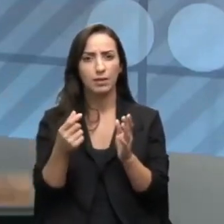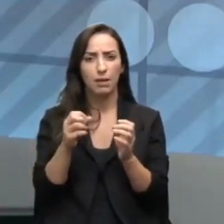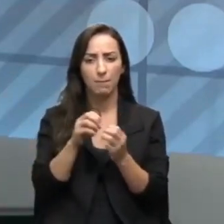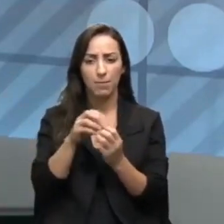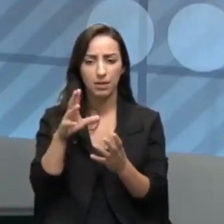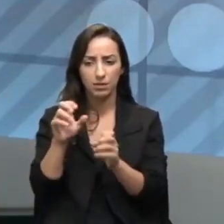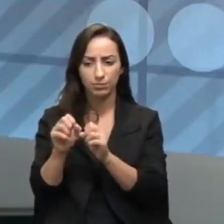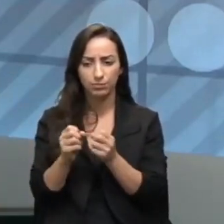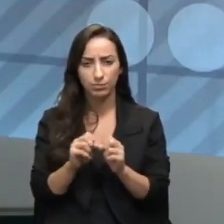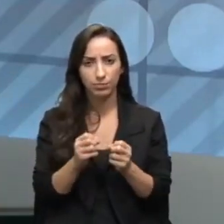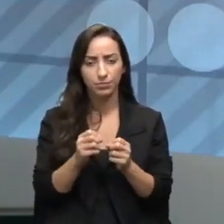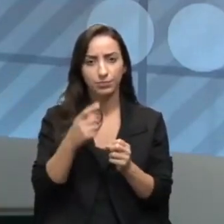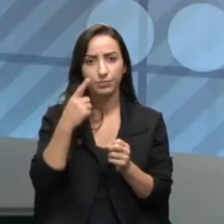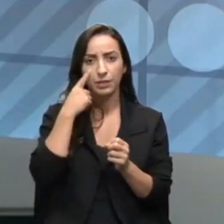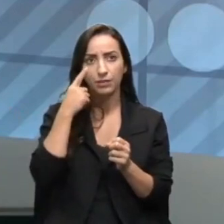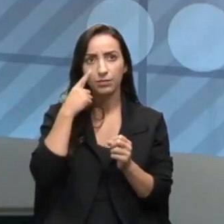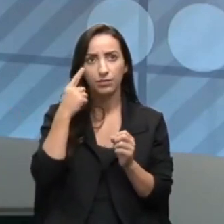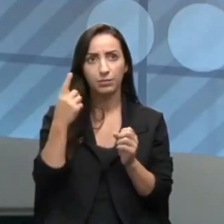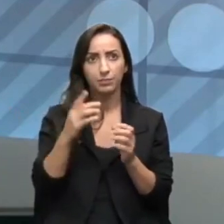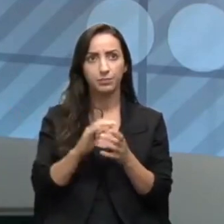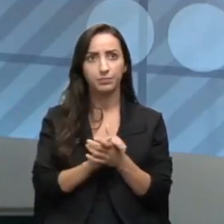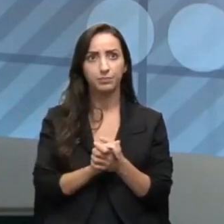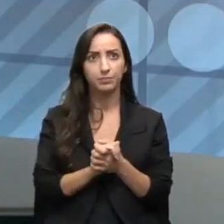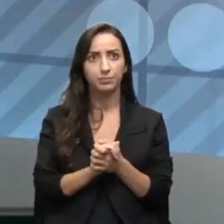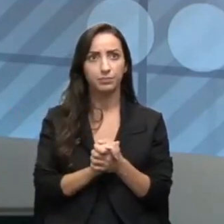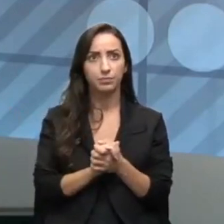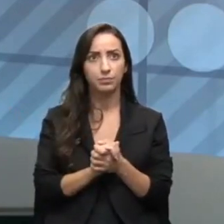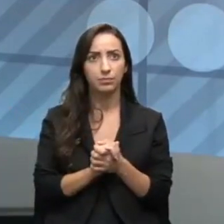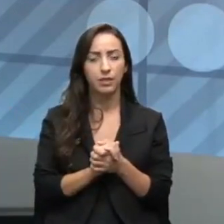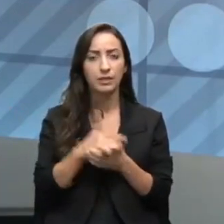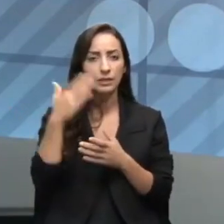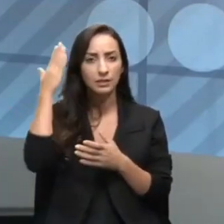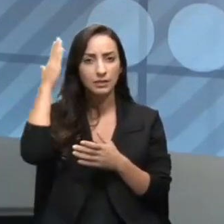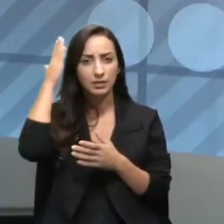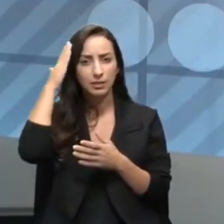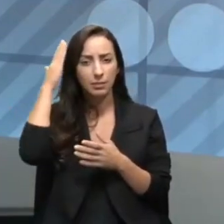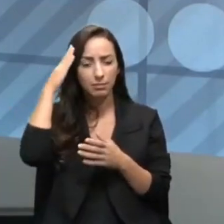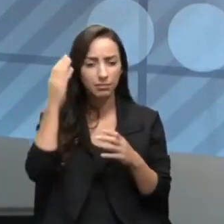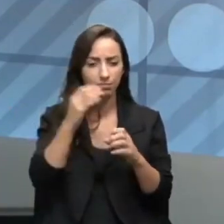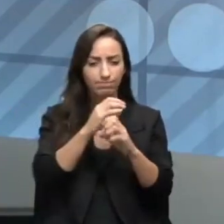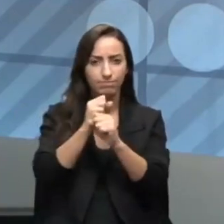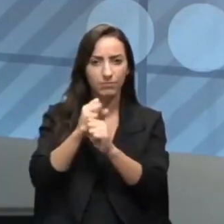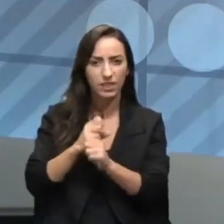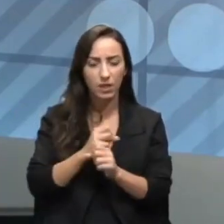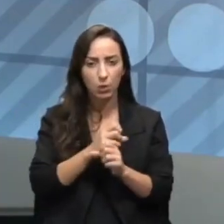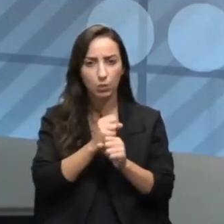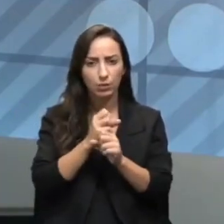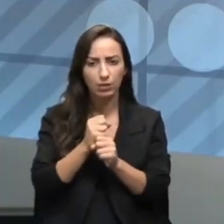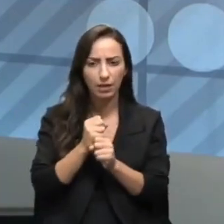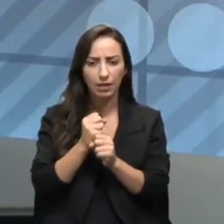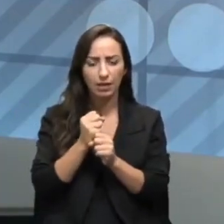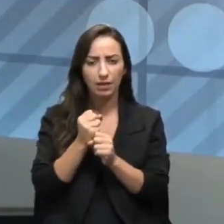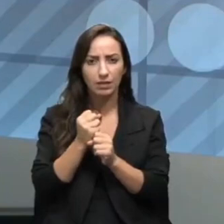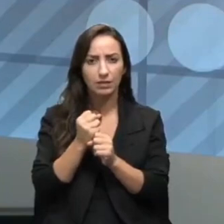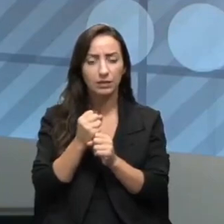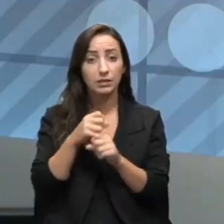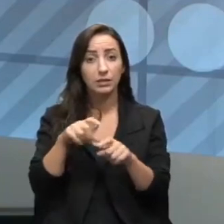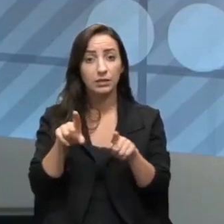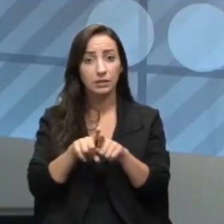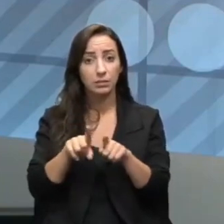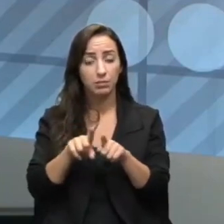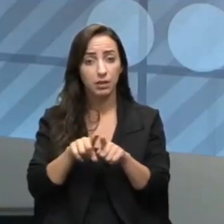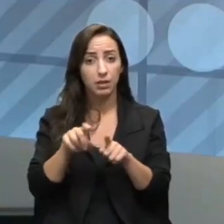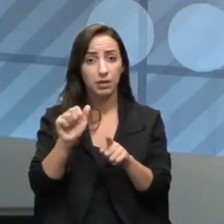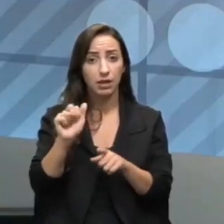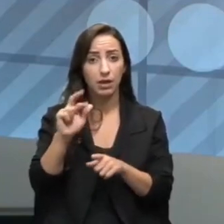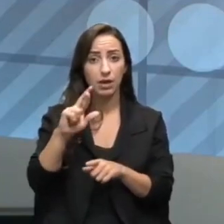o modelo de cálculo, para dimensionar essa abertura de fissuras, dimensionar as armaduras que